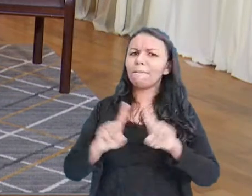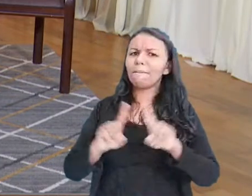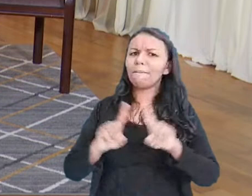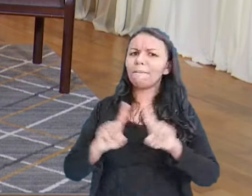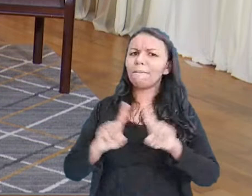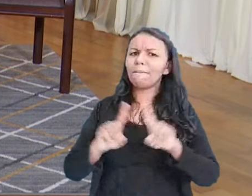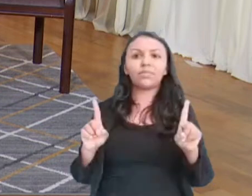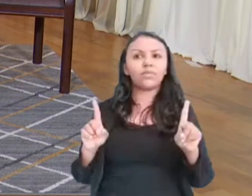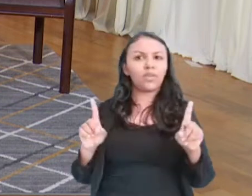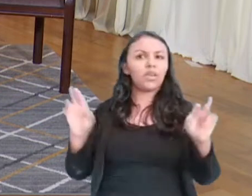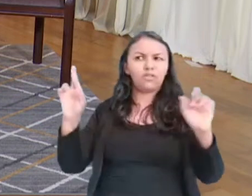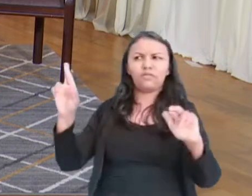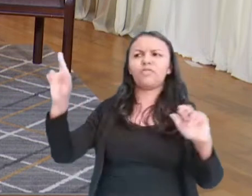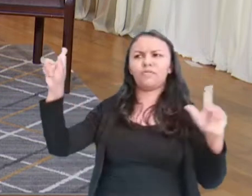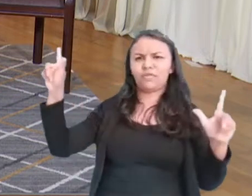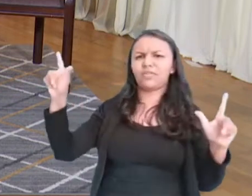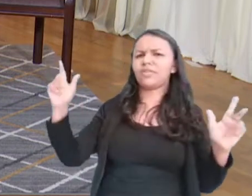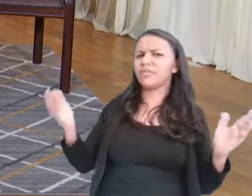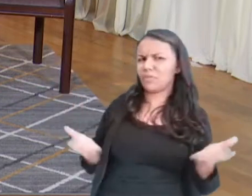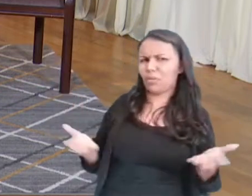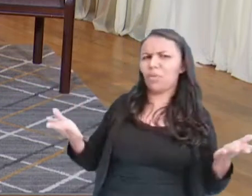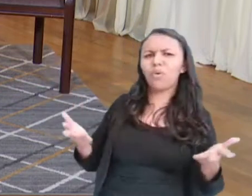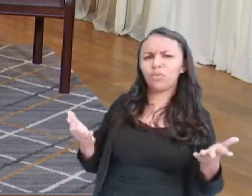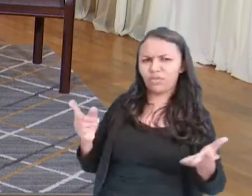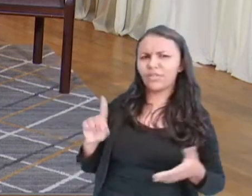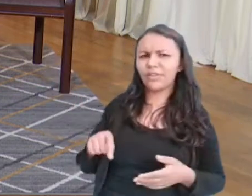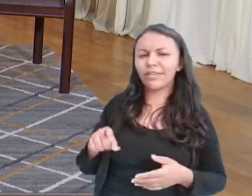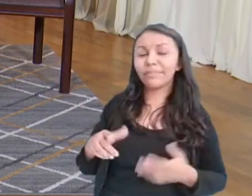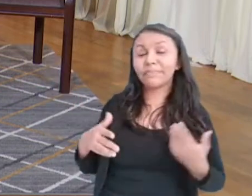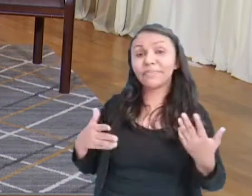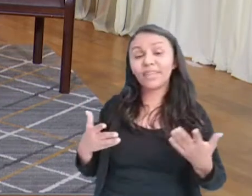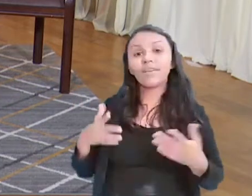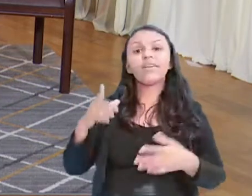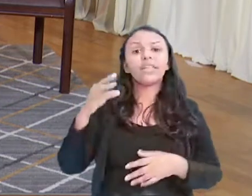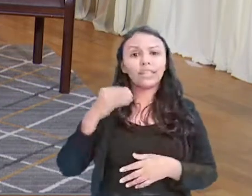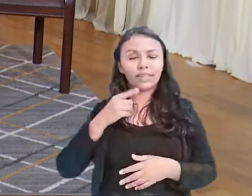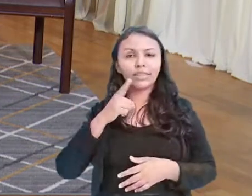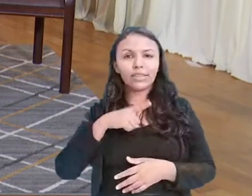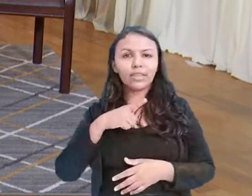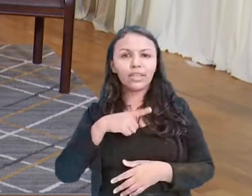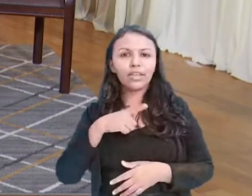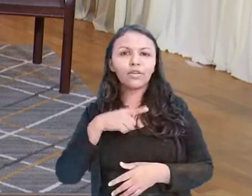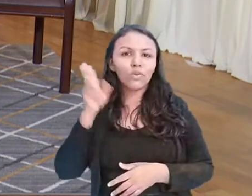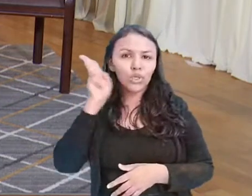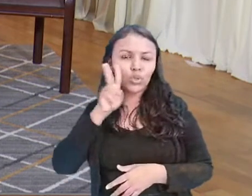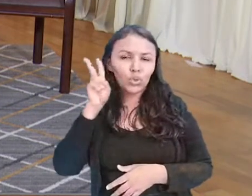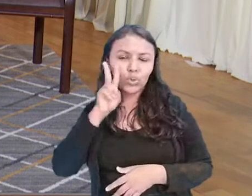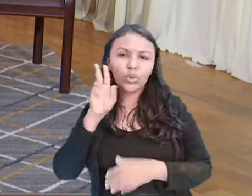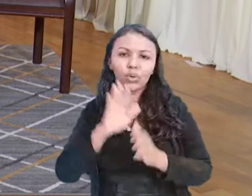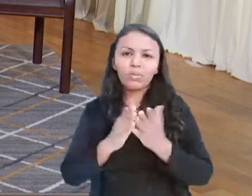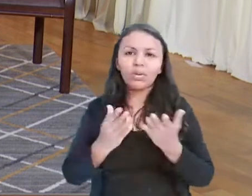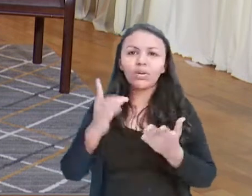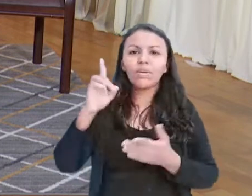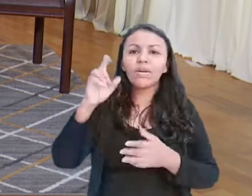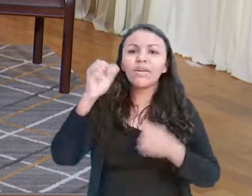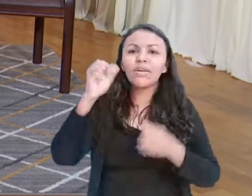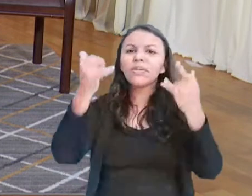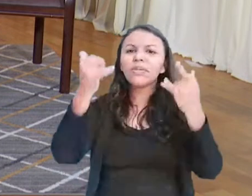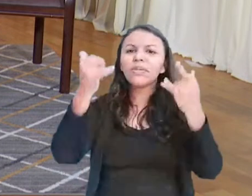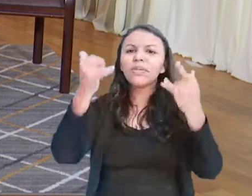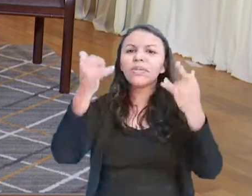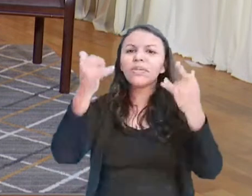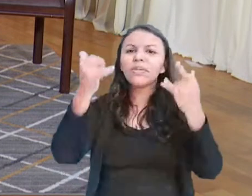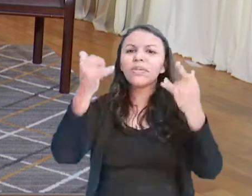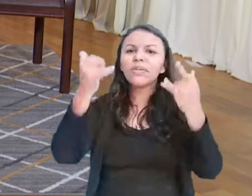dos dias em que vivemos. Existe um relato inspirado, falando acerca do que acontecia nos dias de Noé,